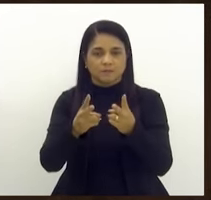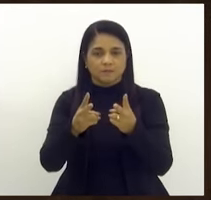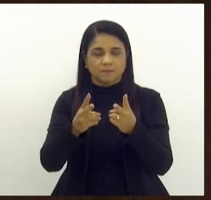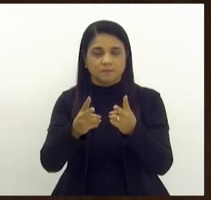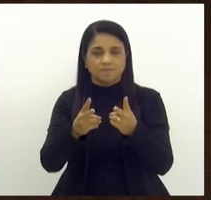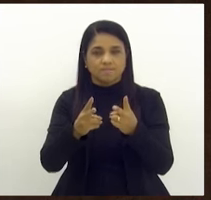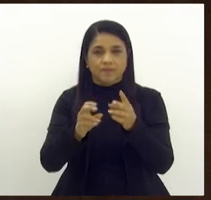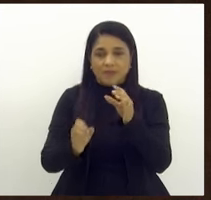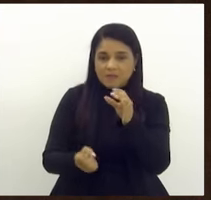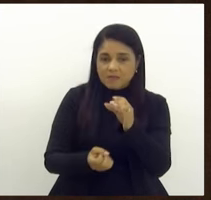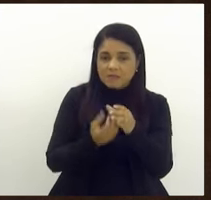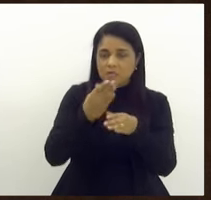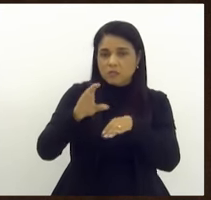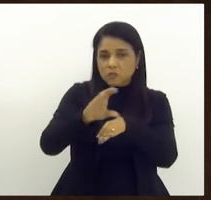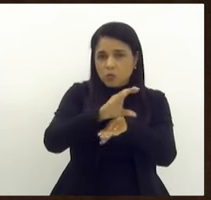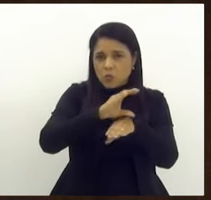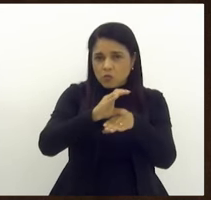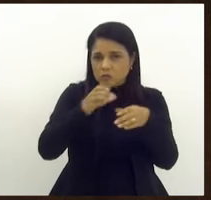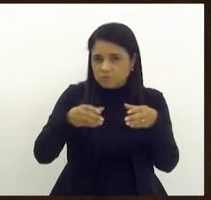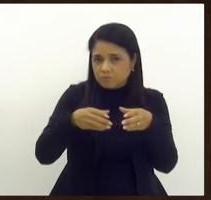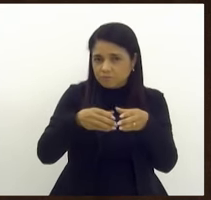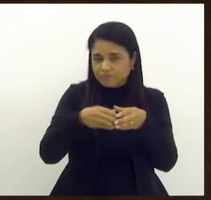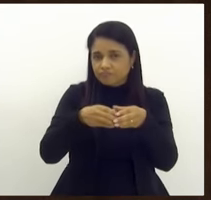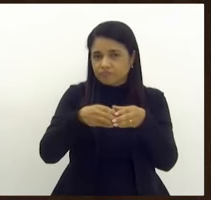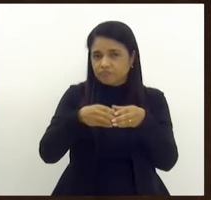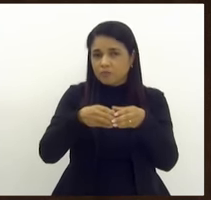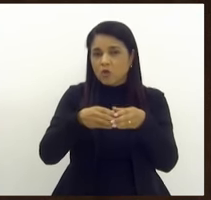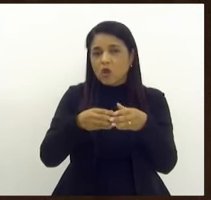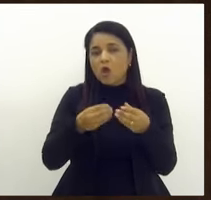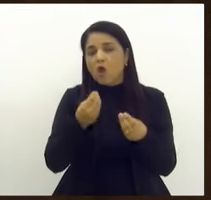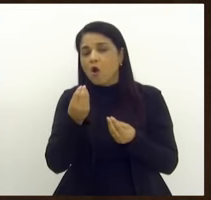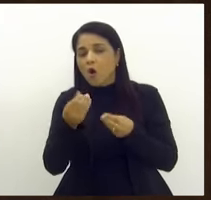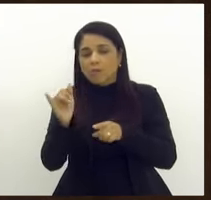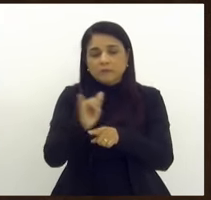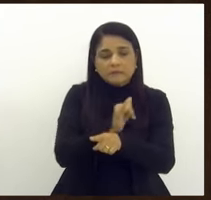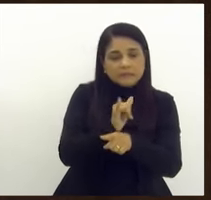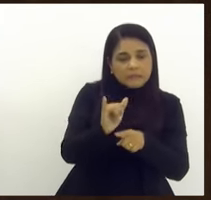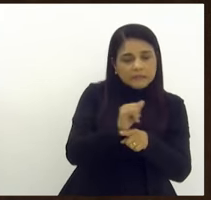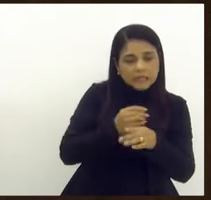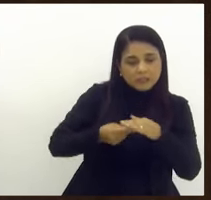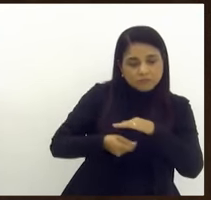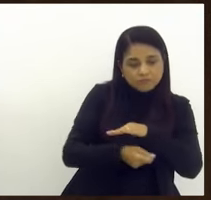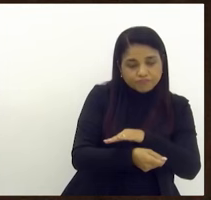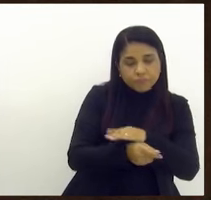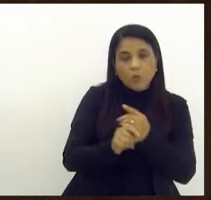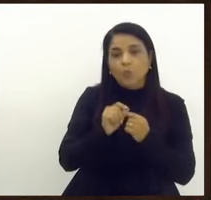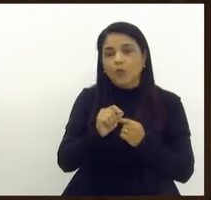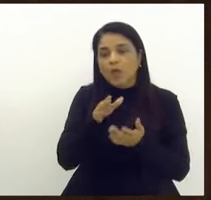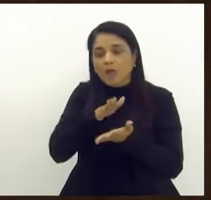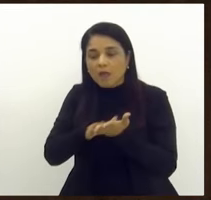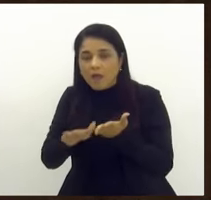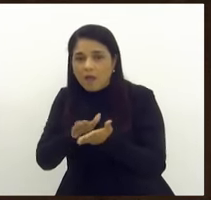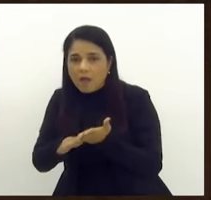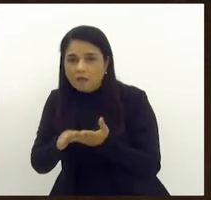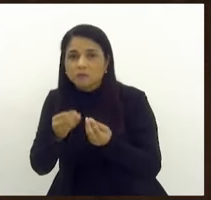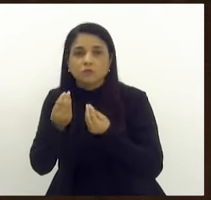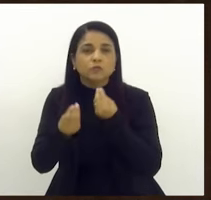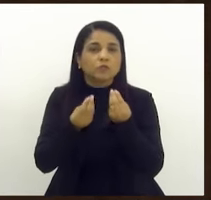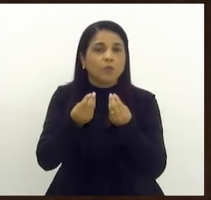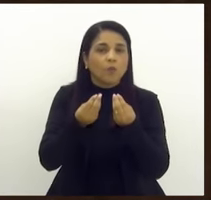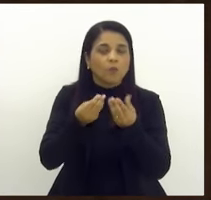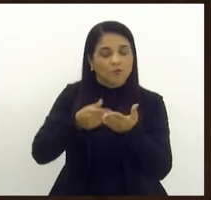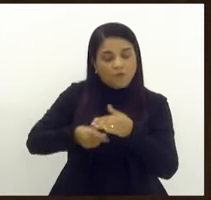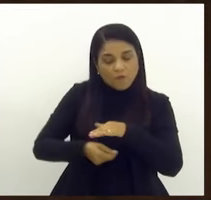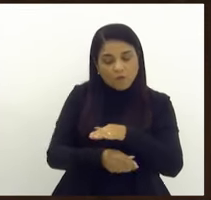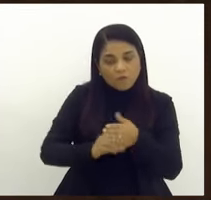cria-se um conselho para deliberar como seria gasto investido em que seria esse esse dinheiro do